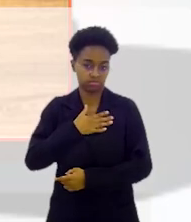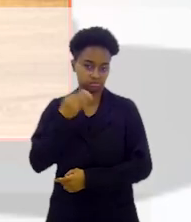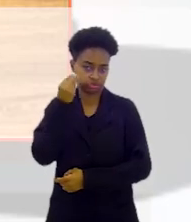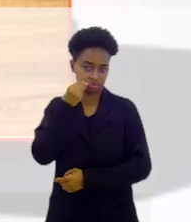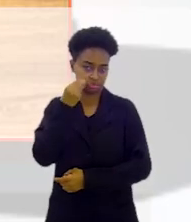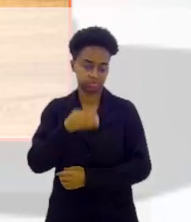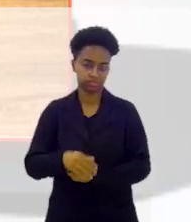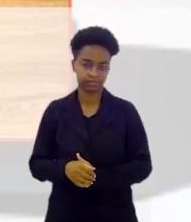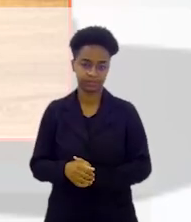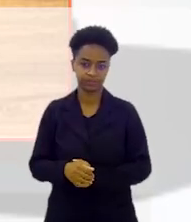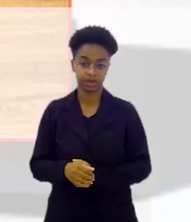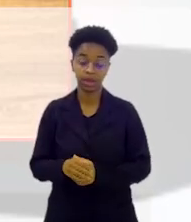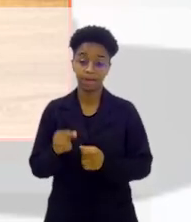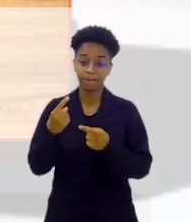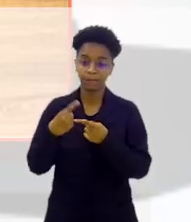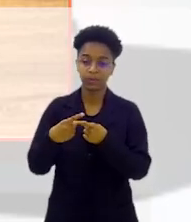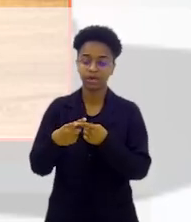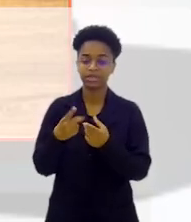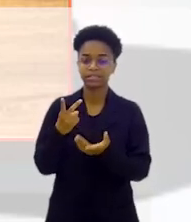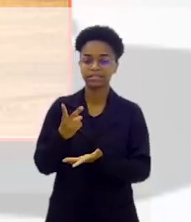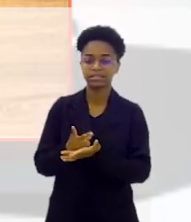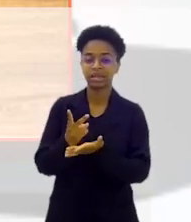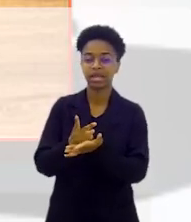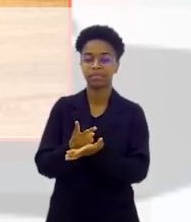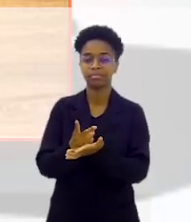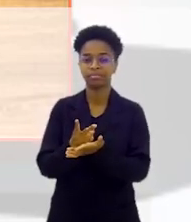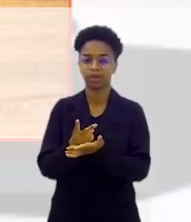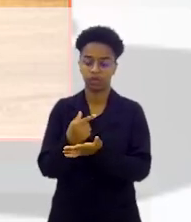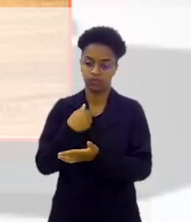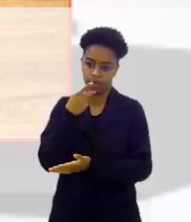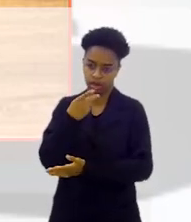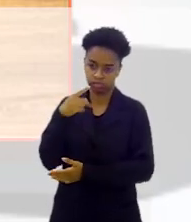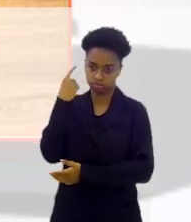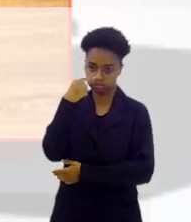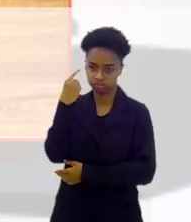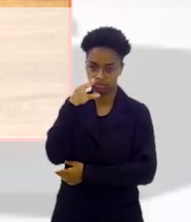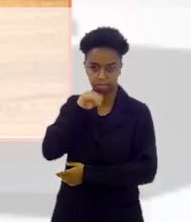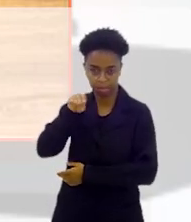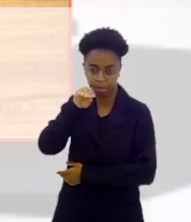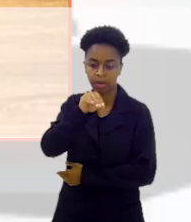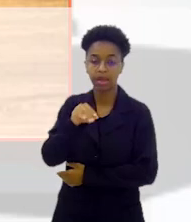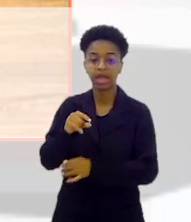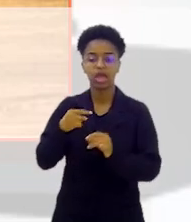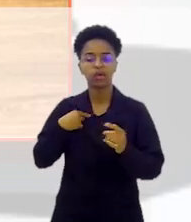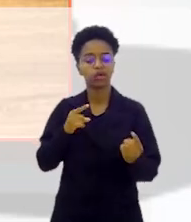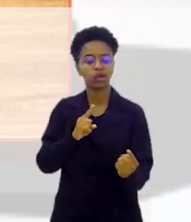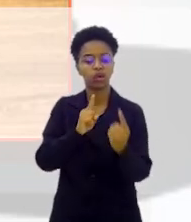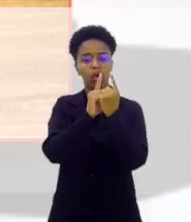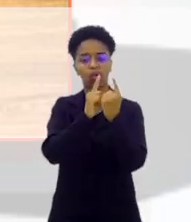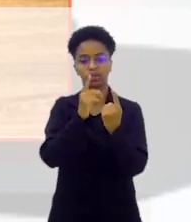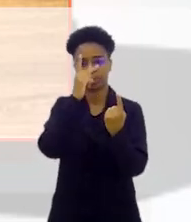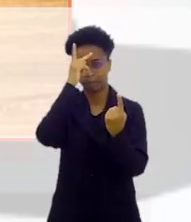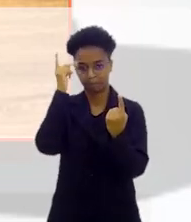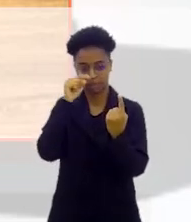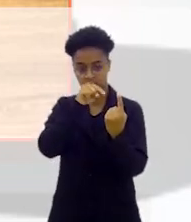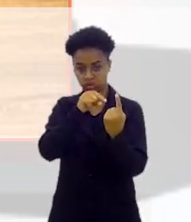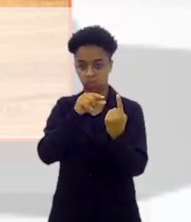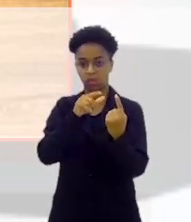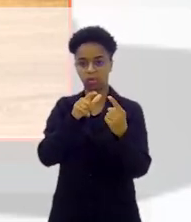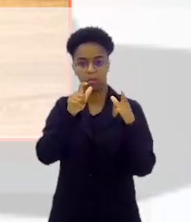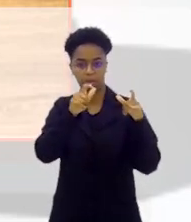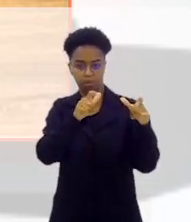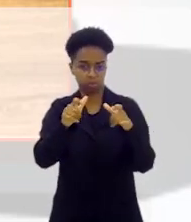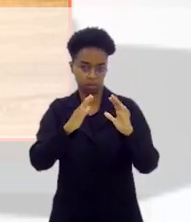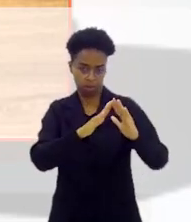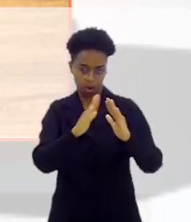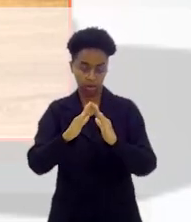uma experiência minha que todas as vezes que eu falo espanhol e eu me deparo com alguém